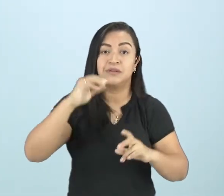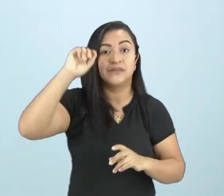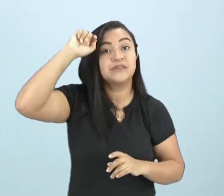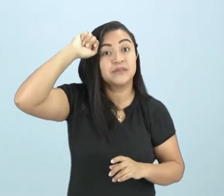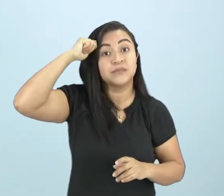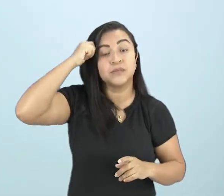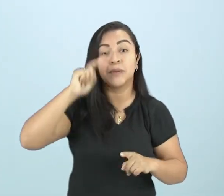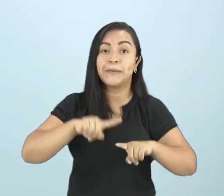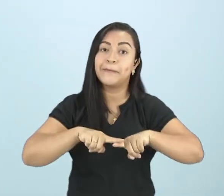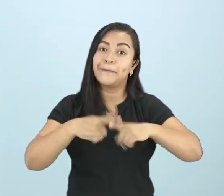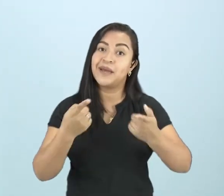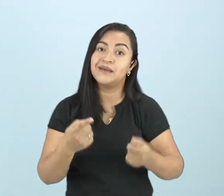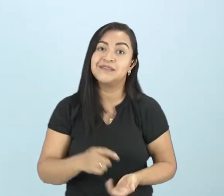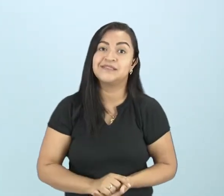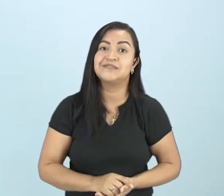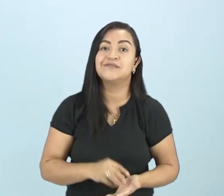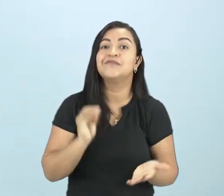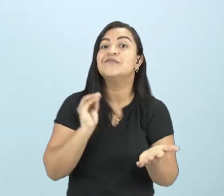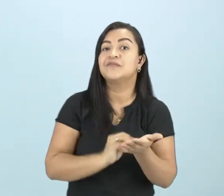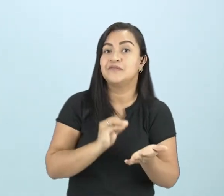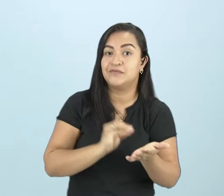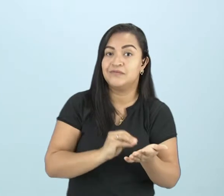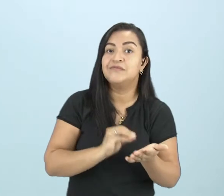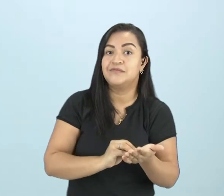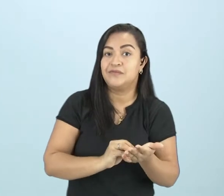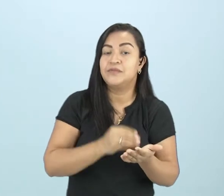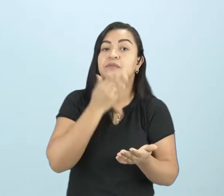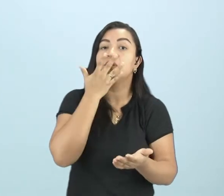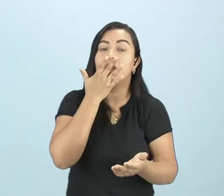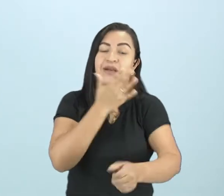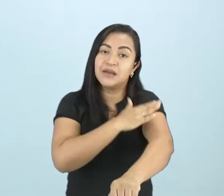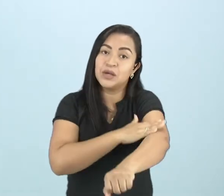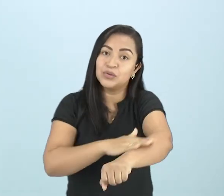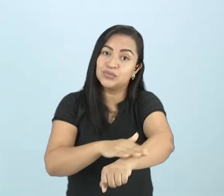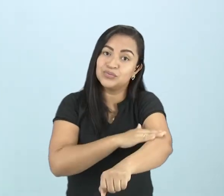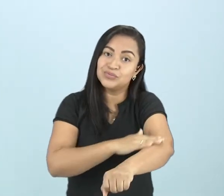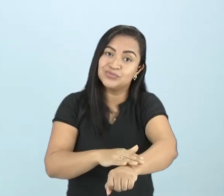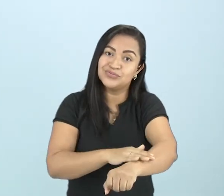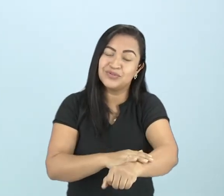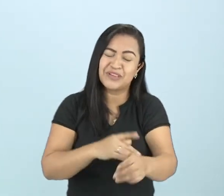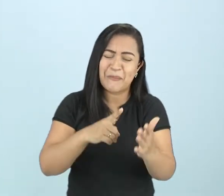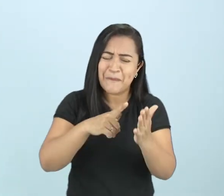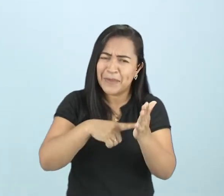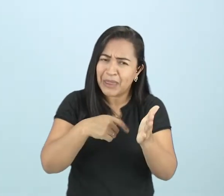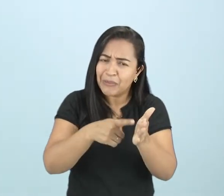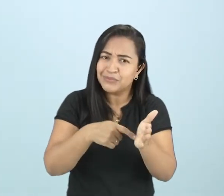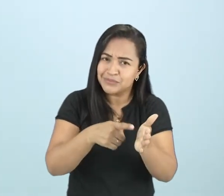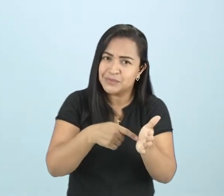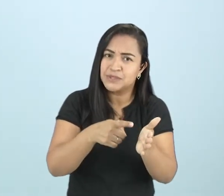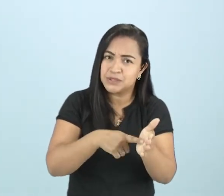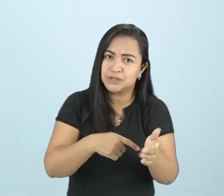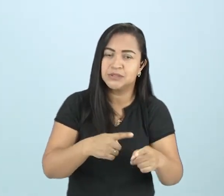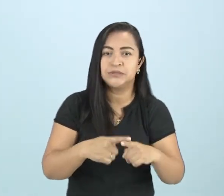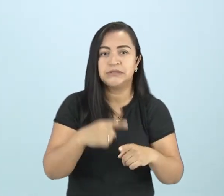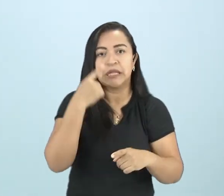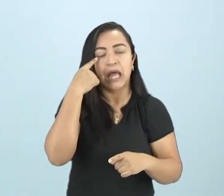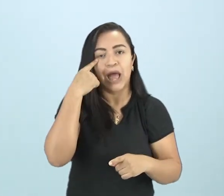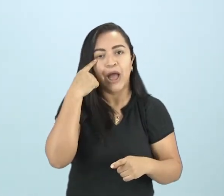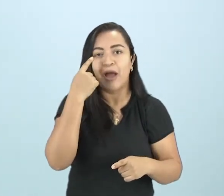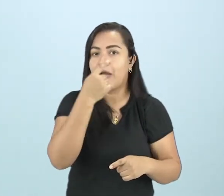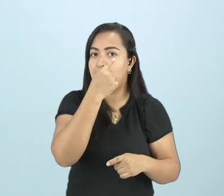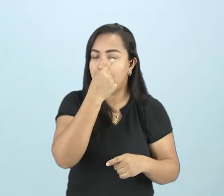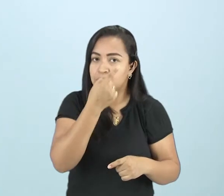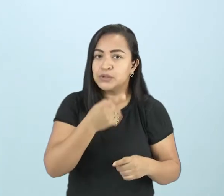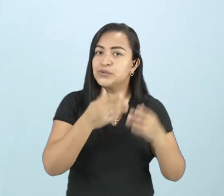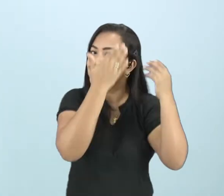fenótipas, mas ele não vai ter a cor da pele negra, nem do cabelo, nem dos olhos. Ele vai ser um